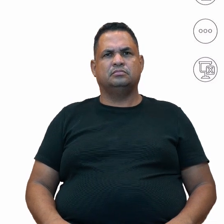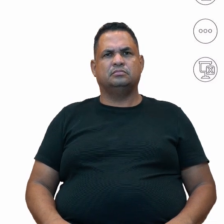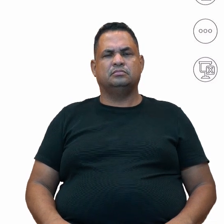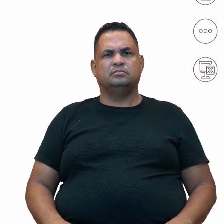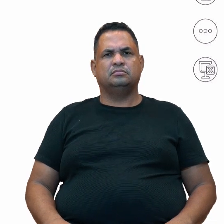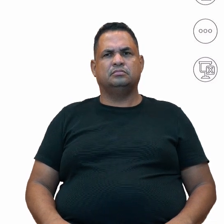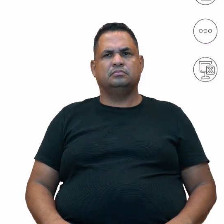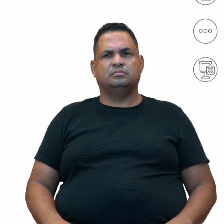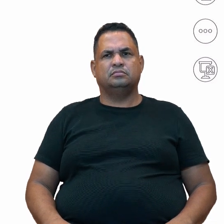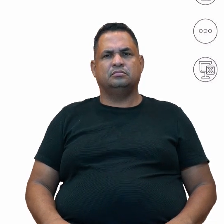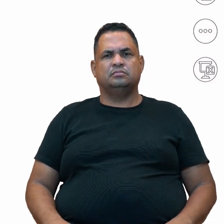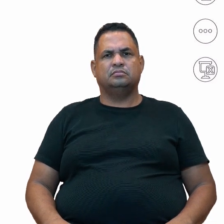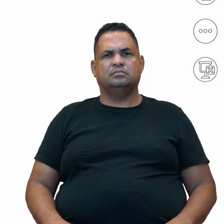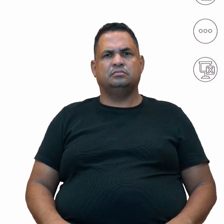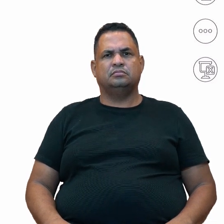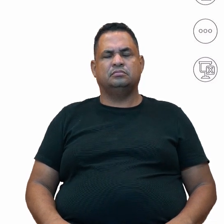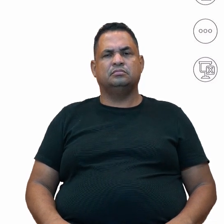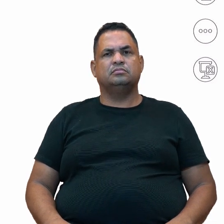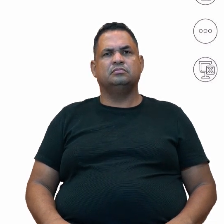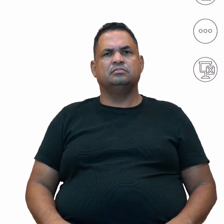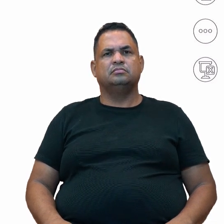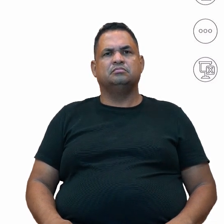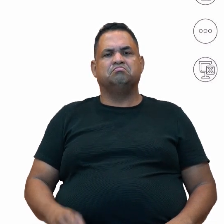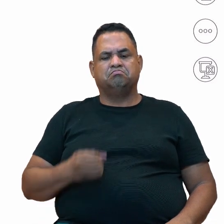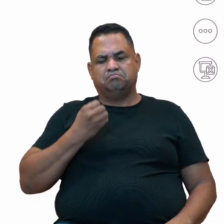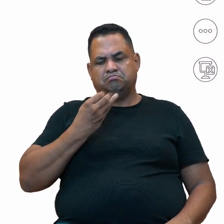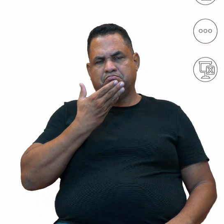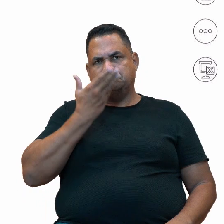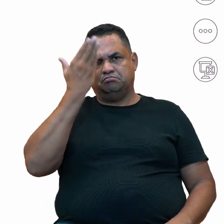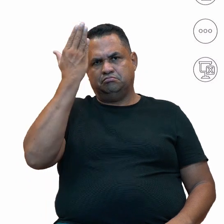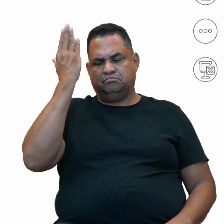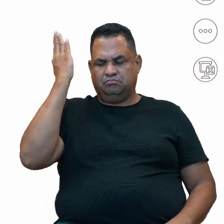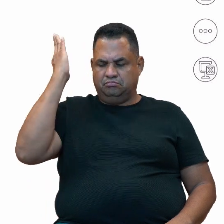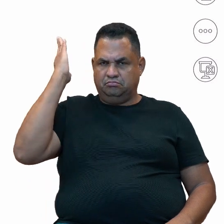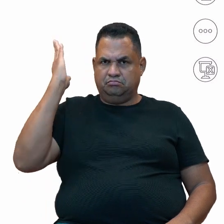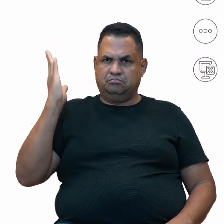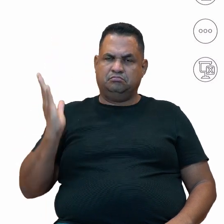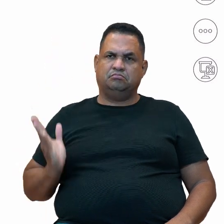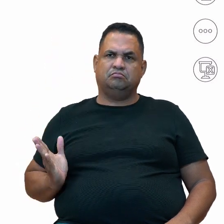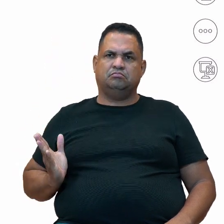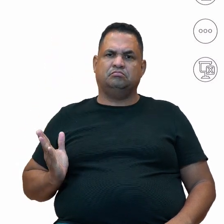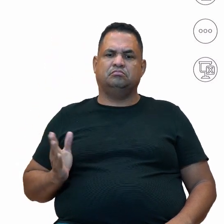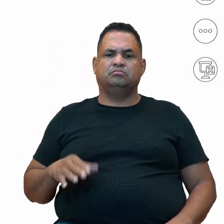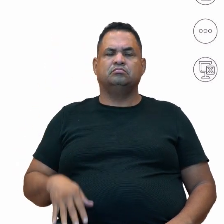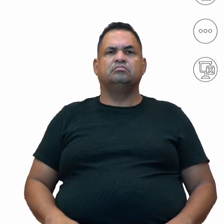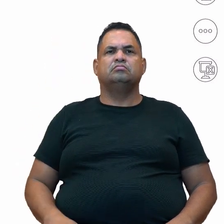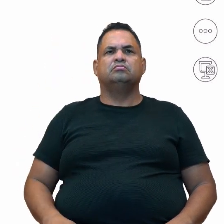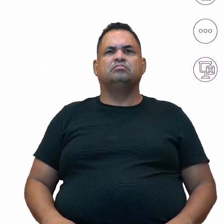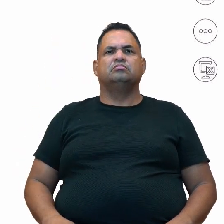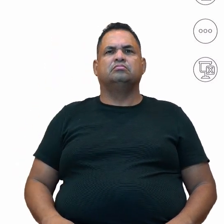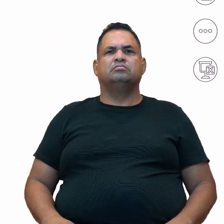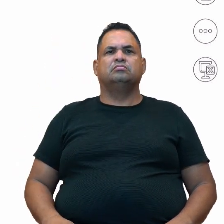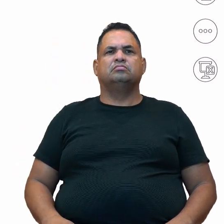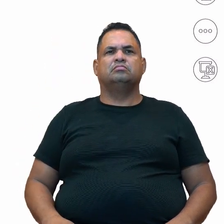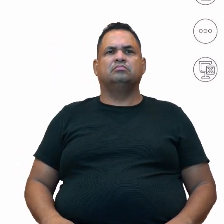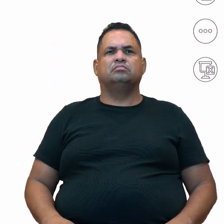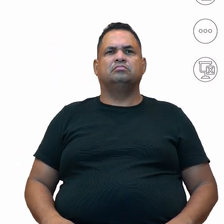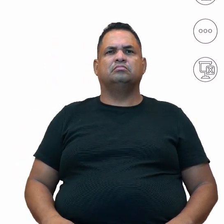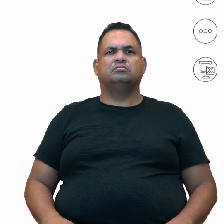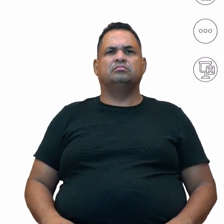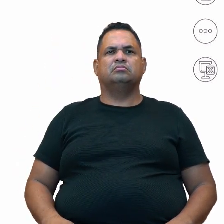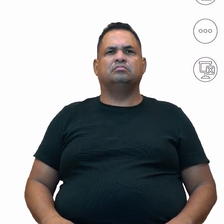ou gemiparidade, tá bom? Então, na bipartição e no brotamento tem os dois nomes, cisciparidade, que também é bipartição,